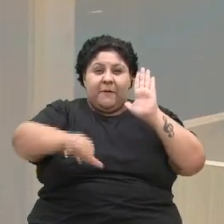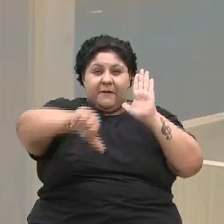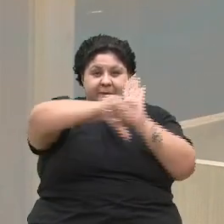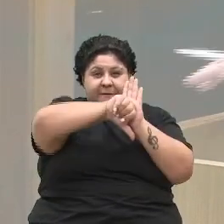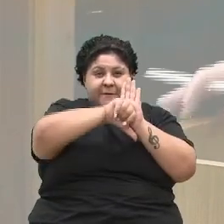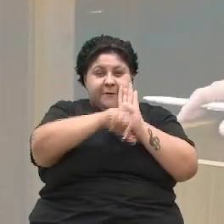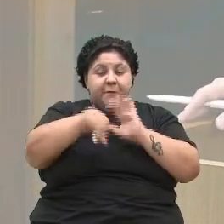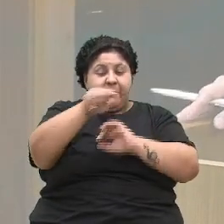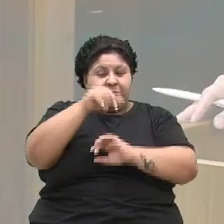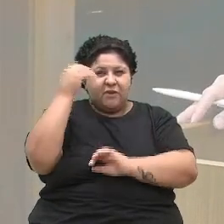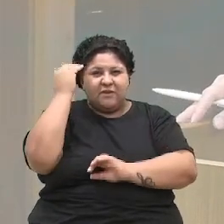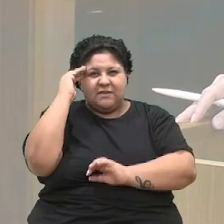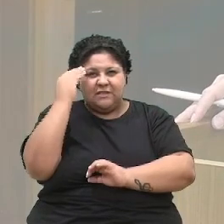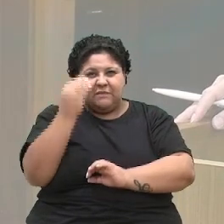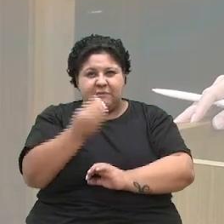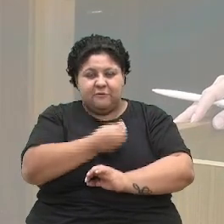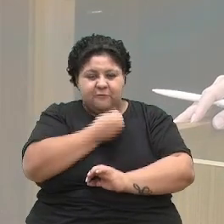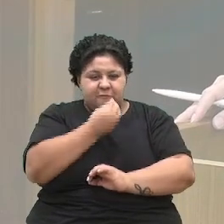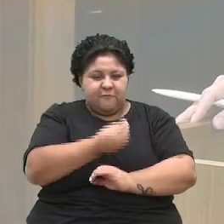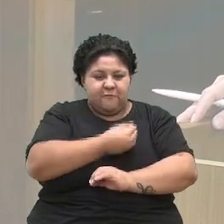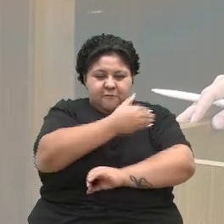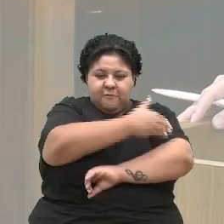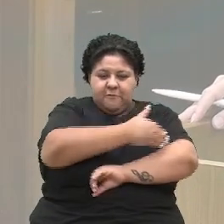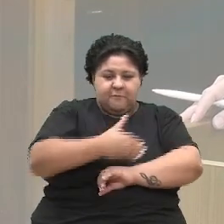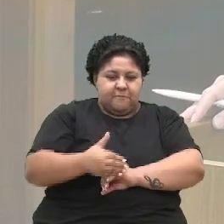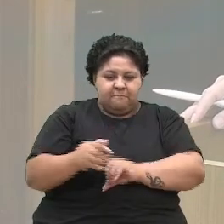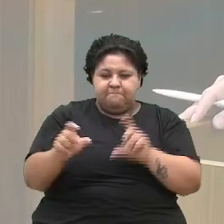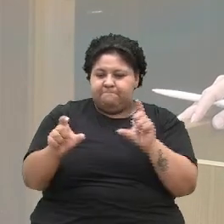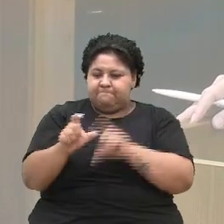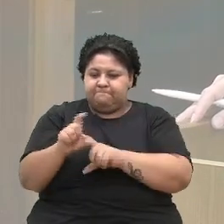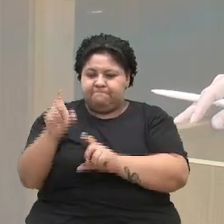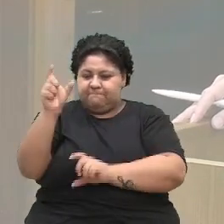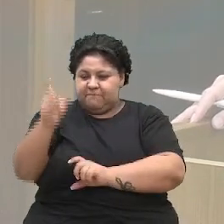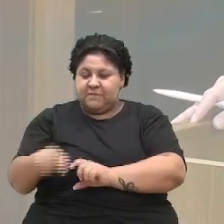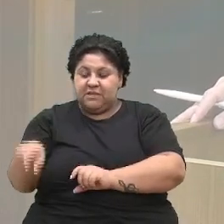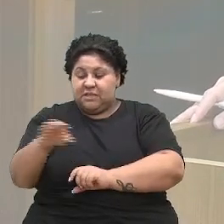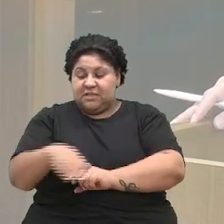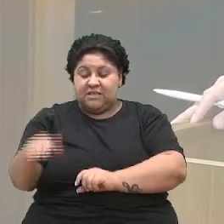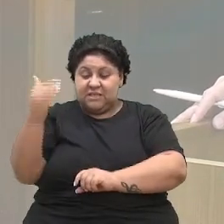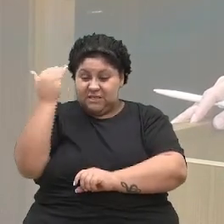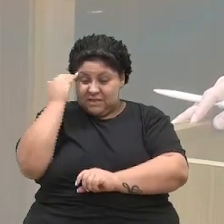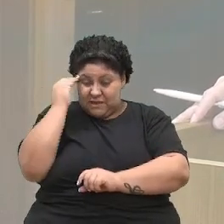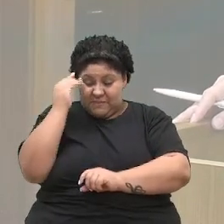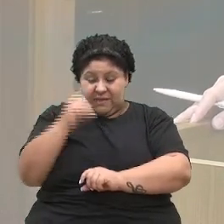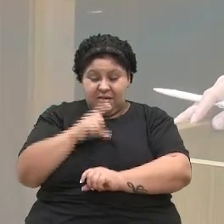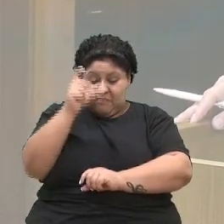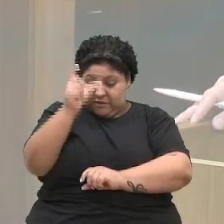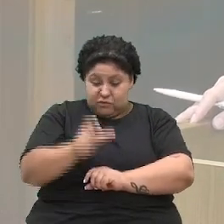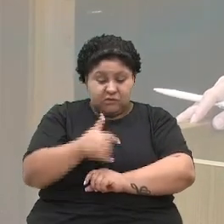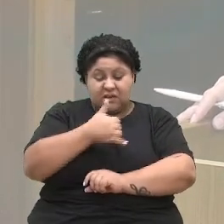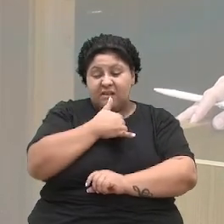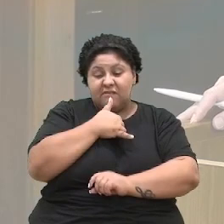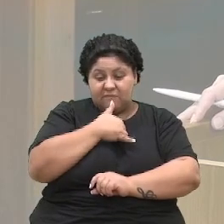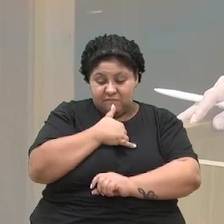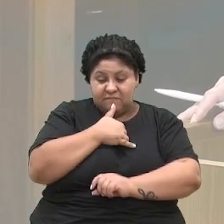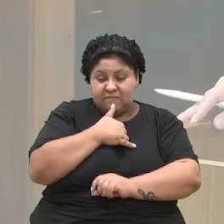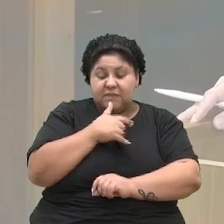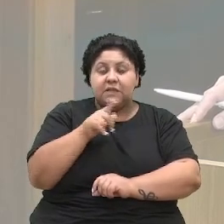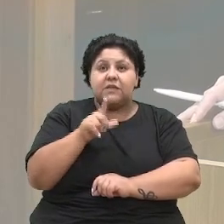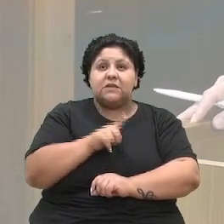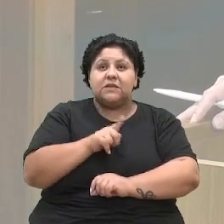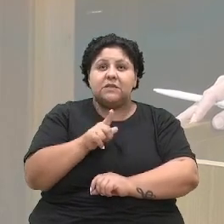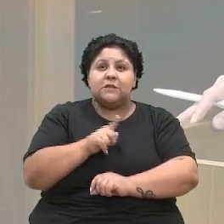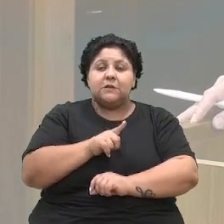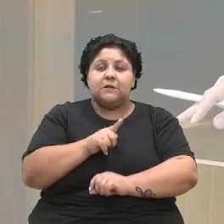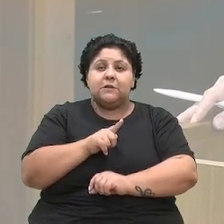nas ruas, independente das pessoas, a gente sabe que também existem pessoas que infelizmente têm esse